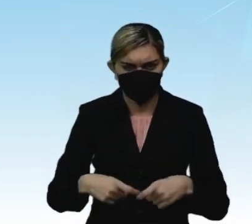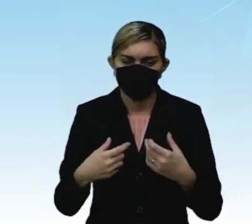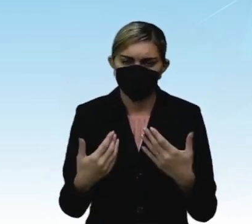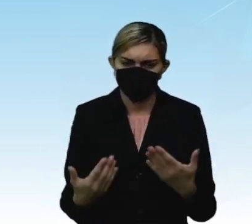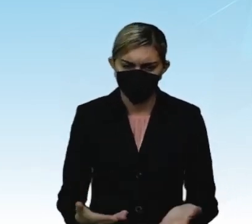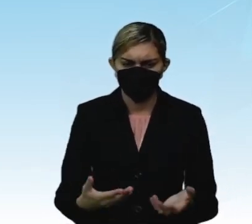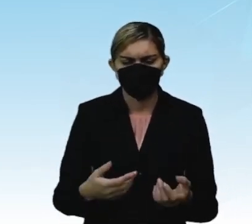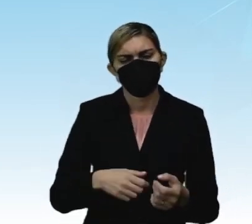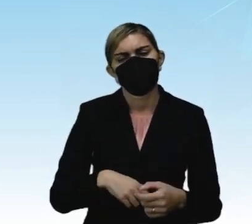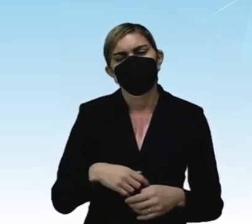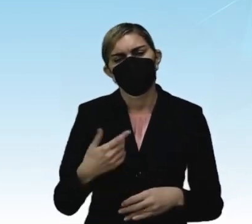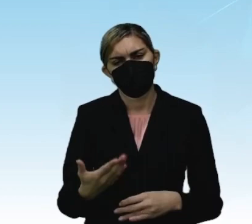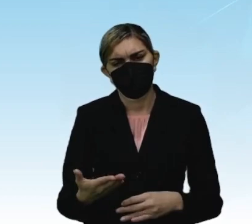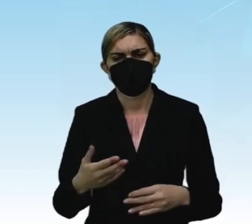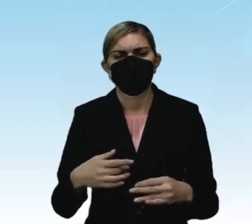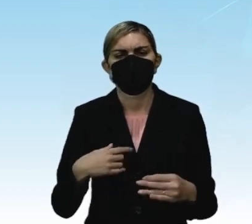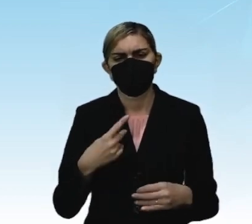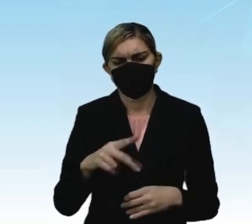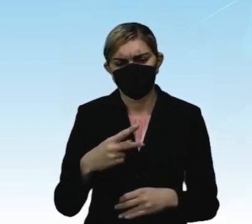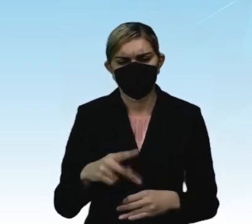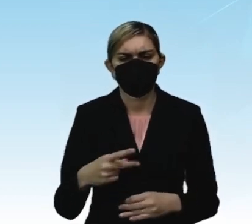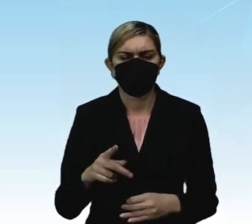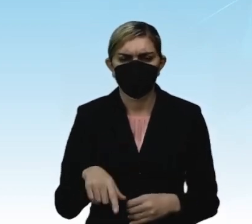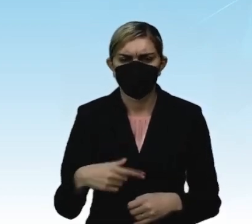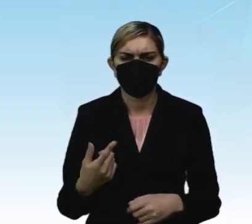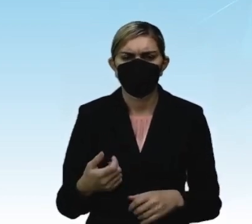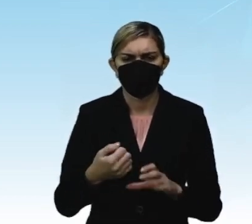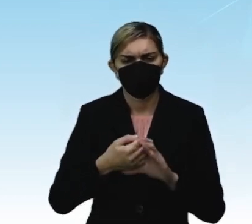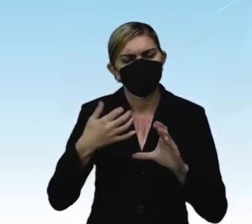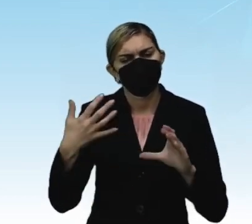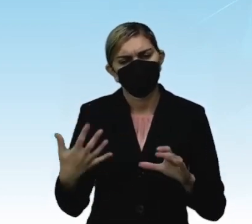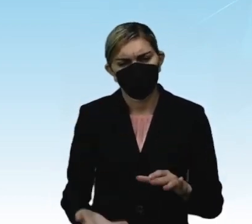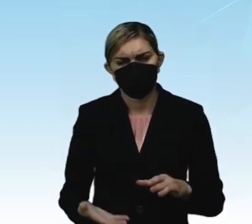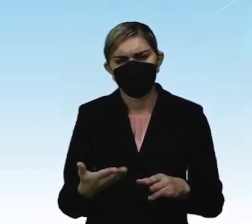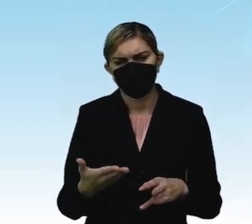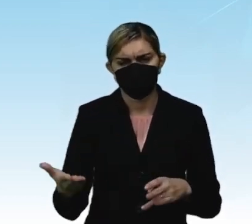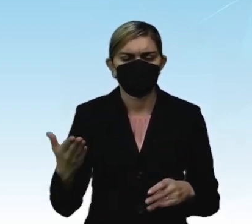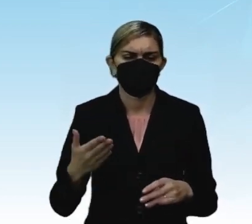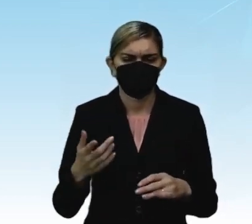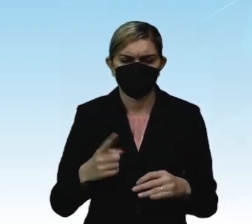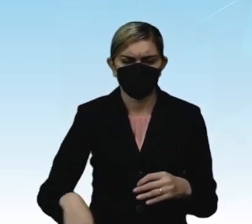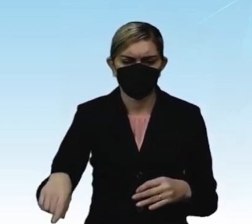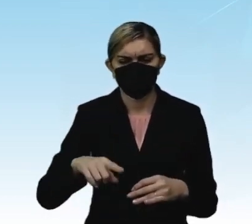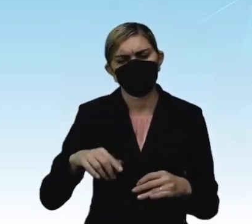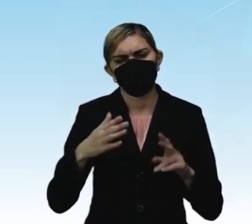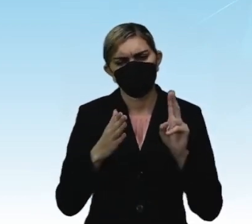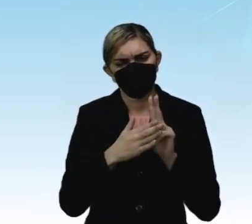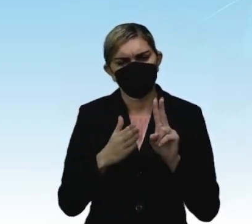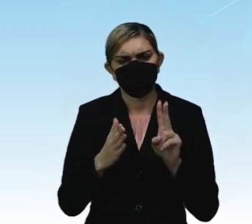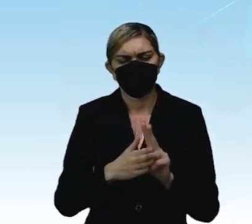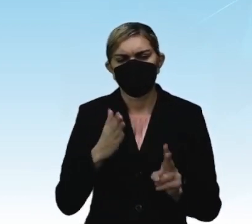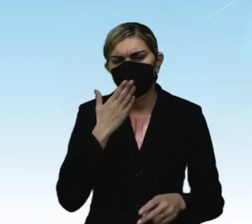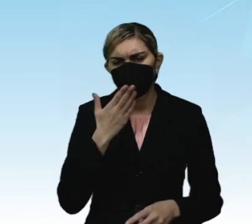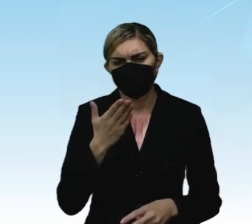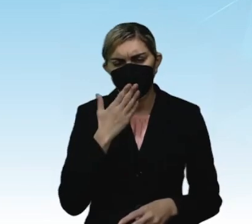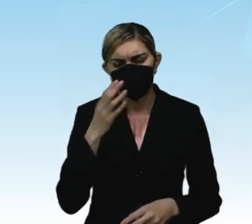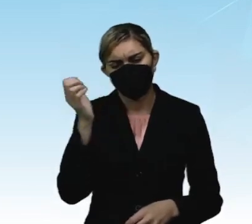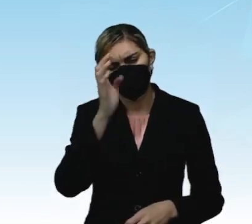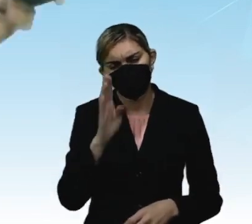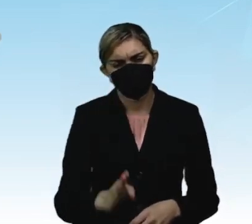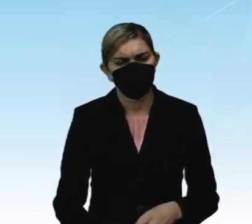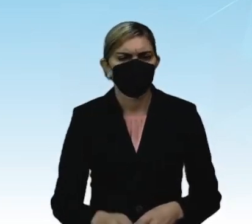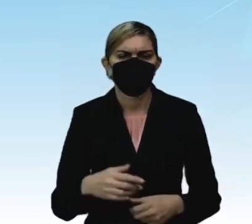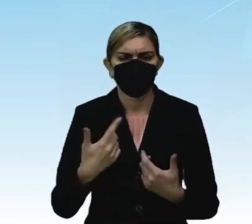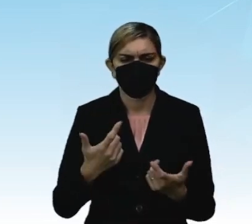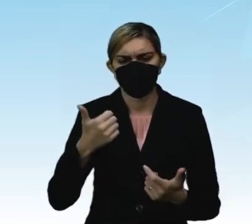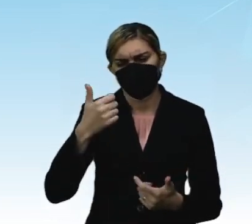ainda guerreavam. Pronto, isso, as características, eram características dos nossos indígenas nativos no Brasil